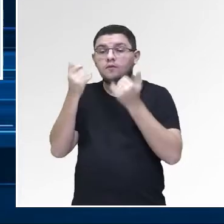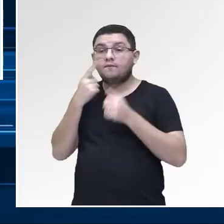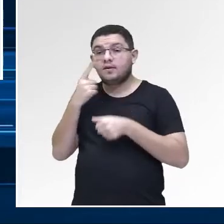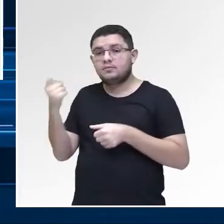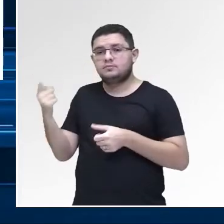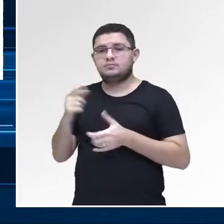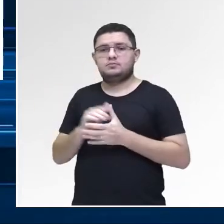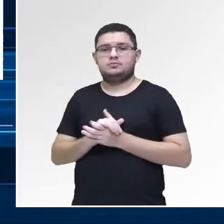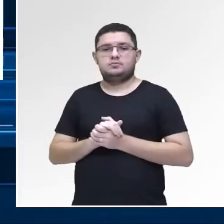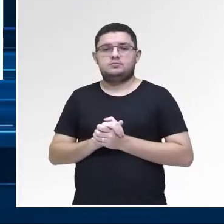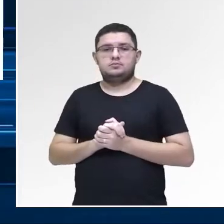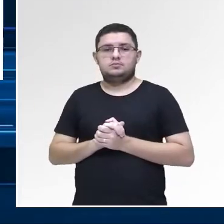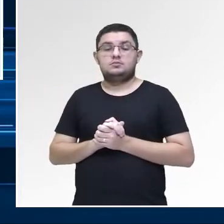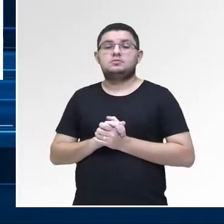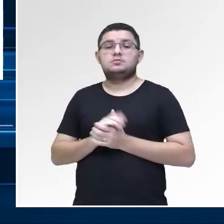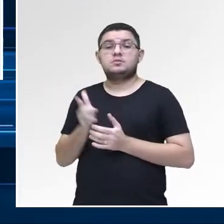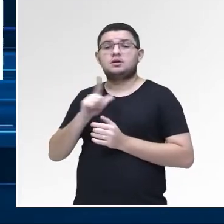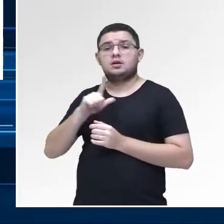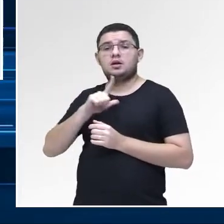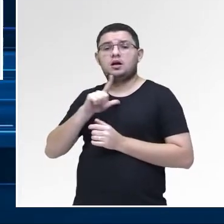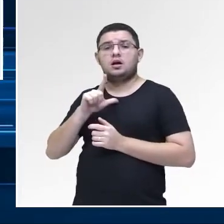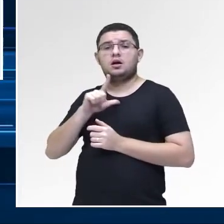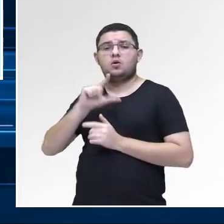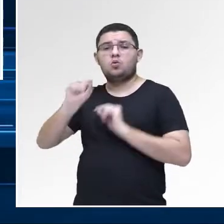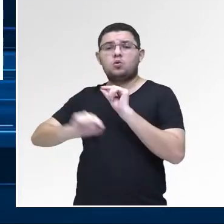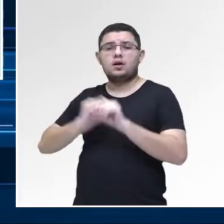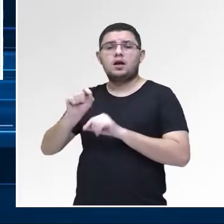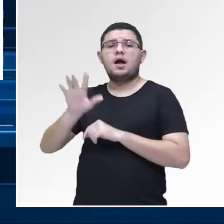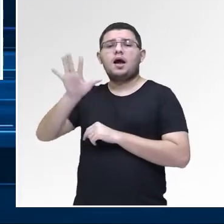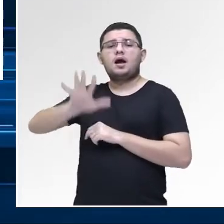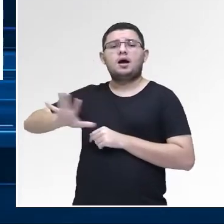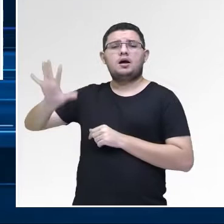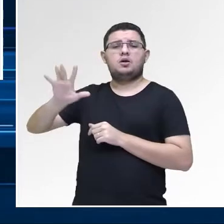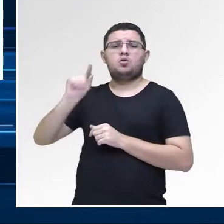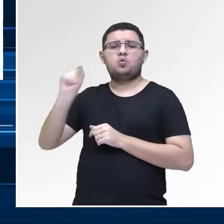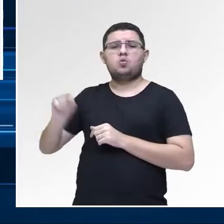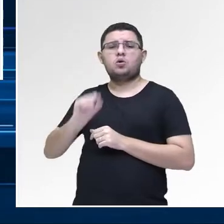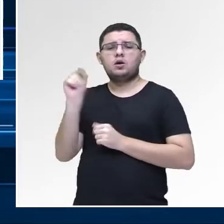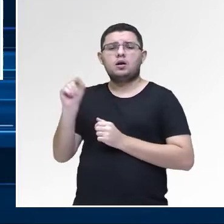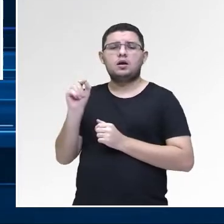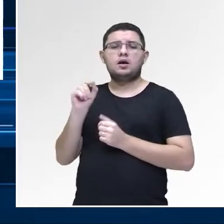tem essa areazinha, tá? Em rosa,